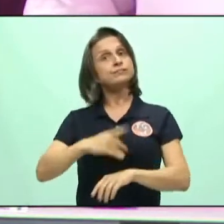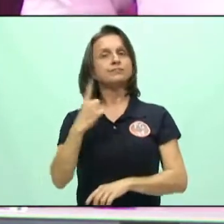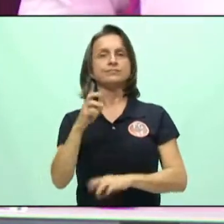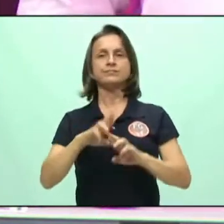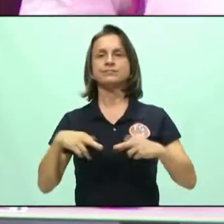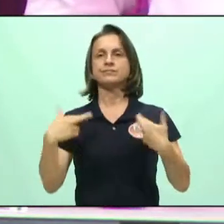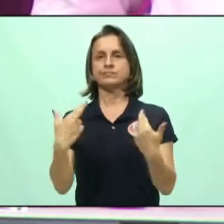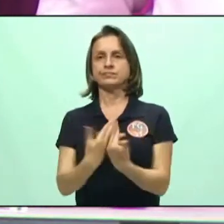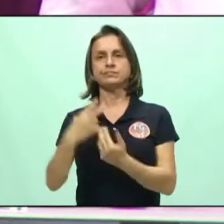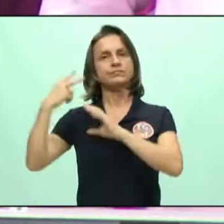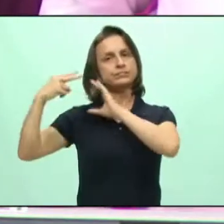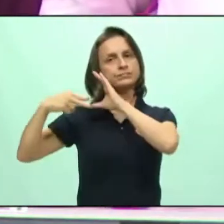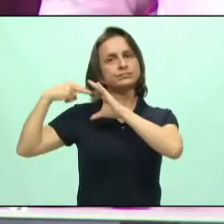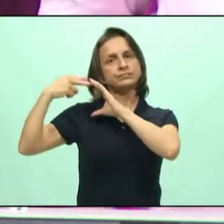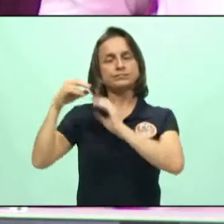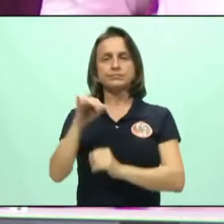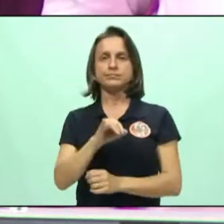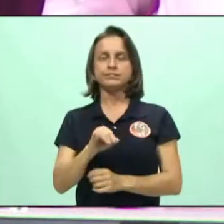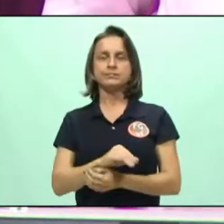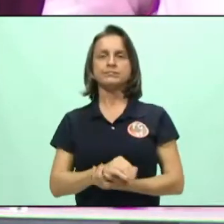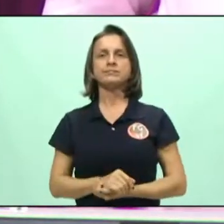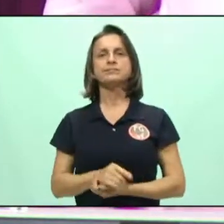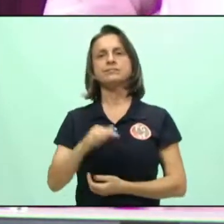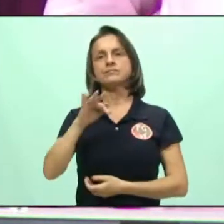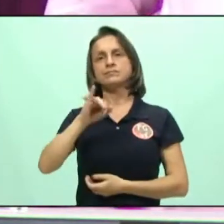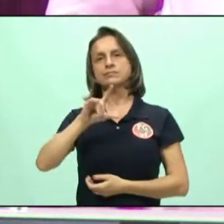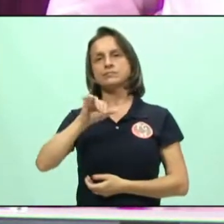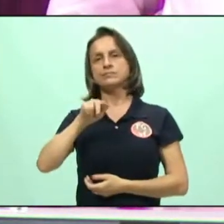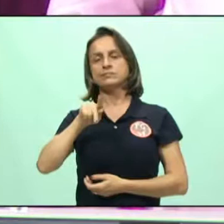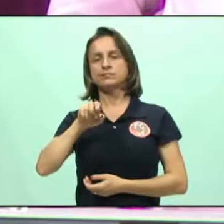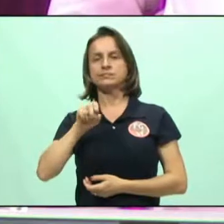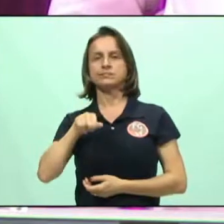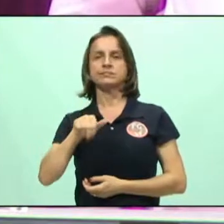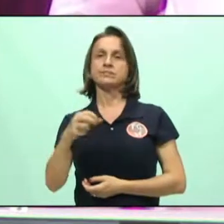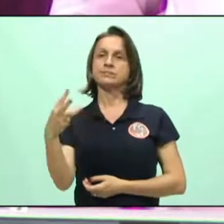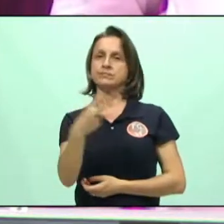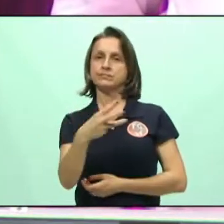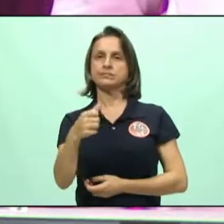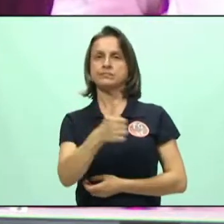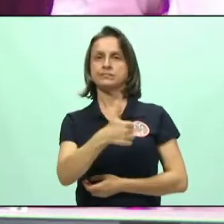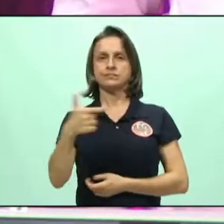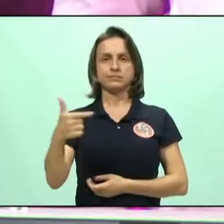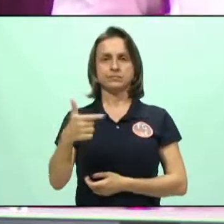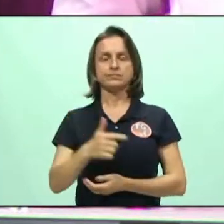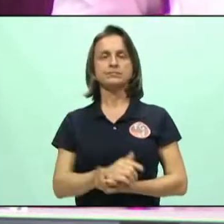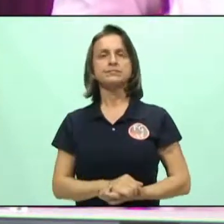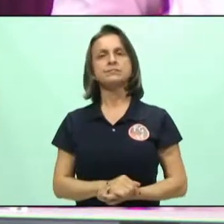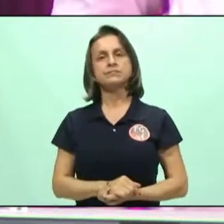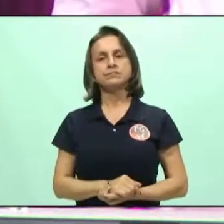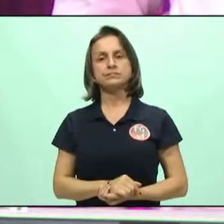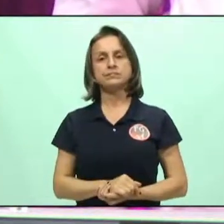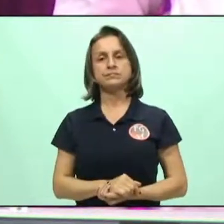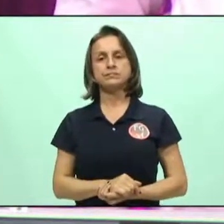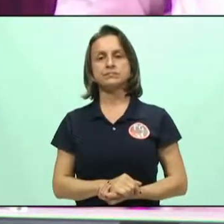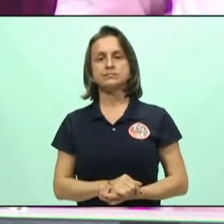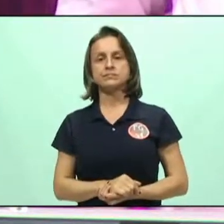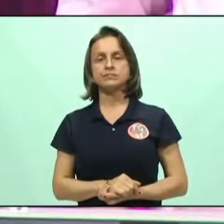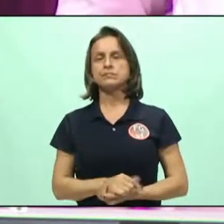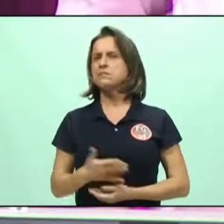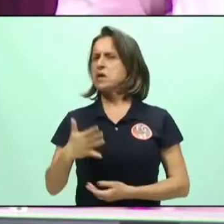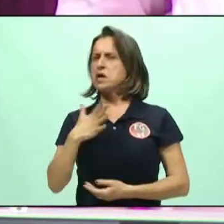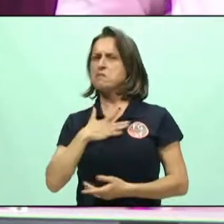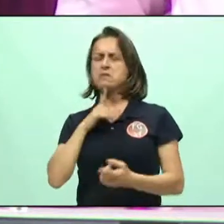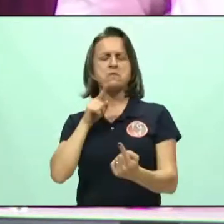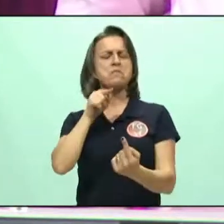de Itajaí Filipenses Capítulo 3 Versículo 12 então pretendo dizer que